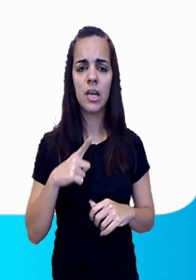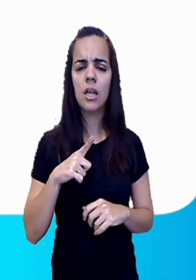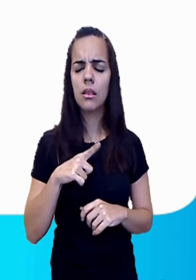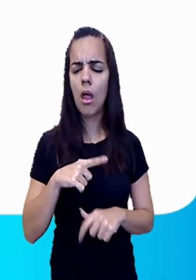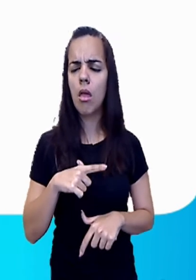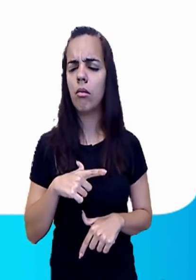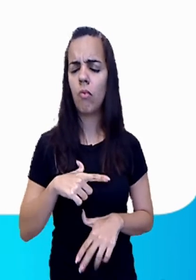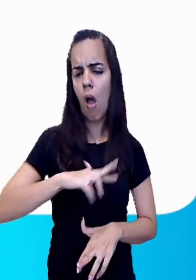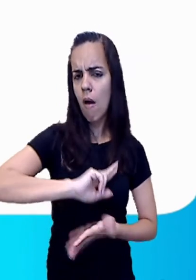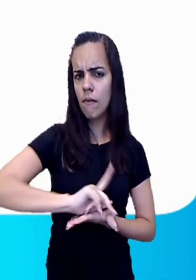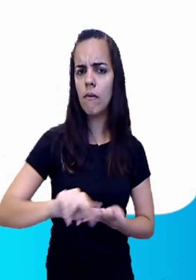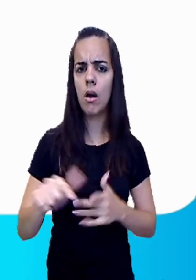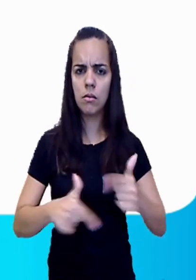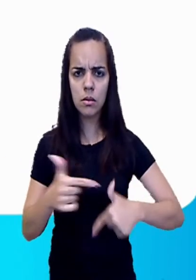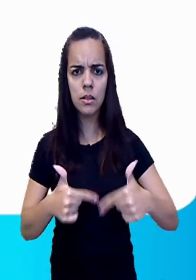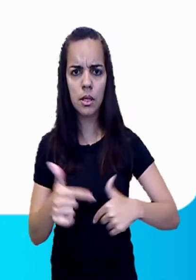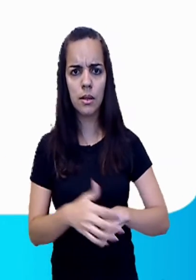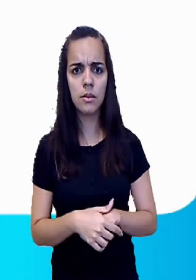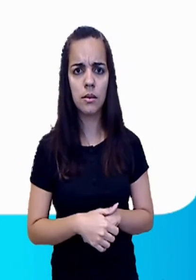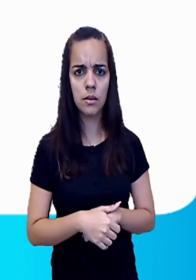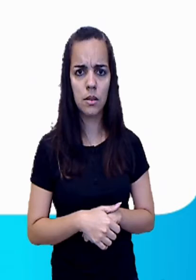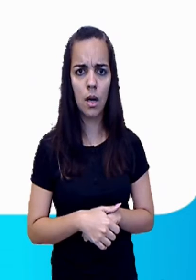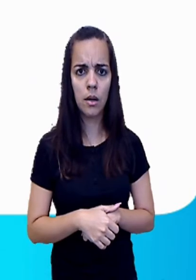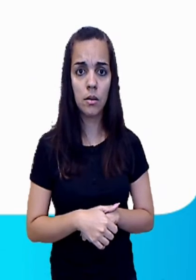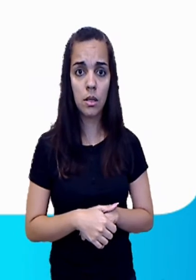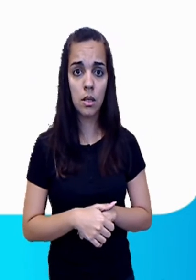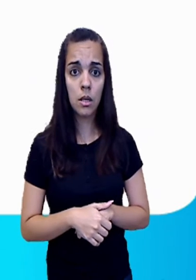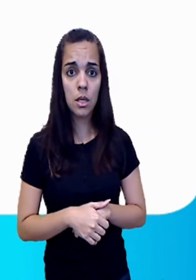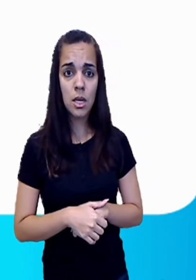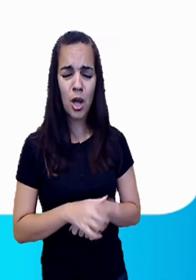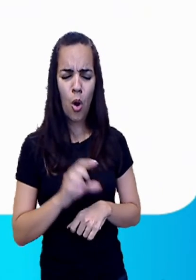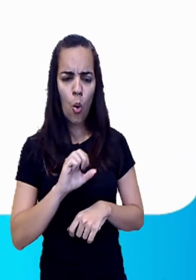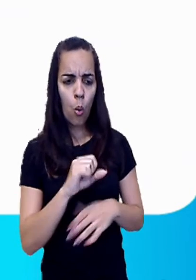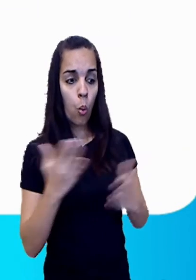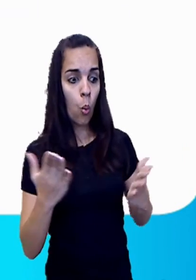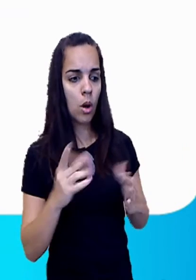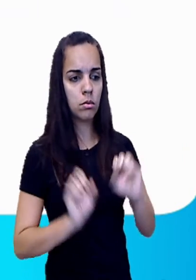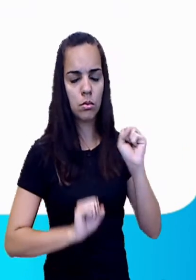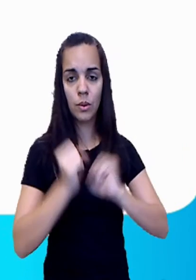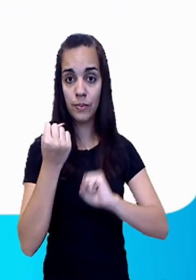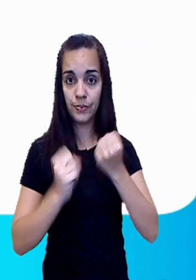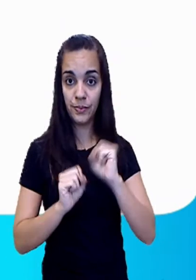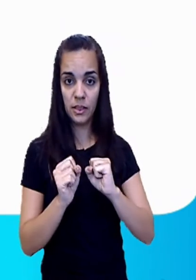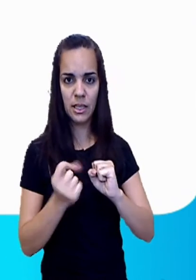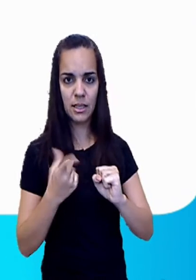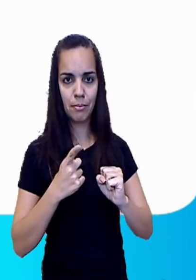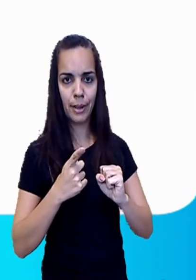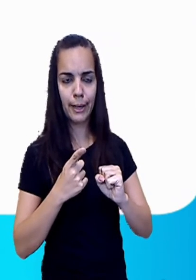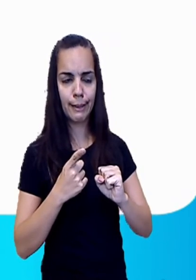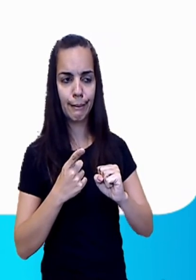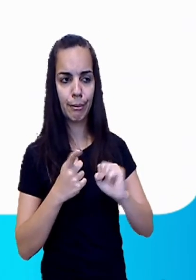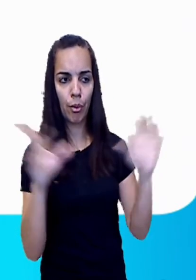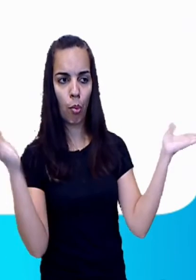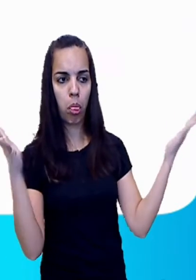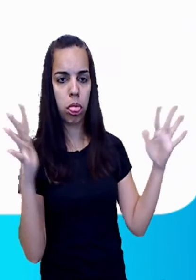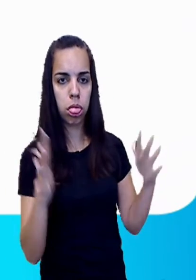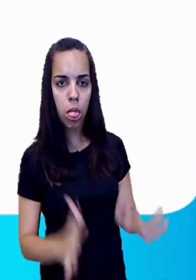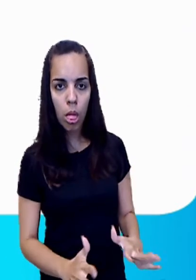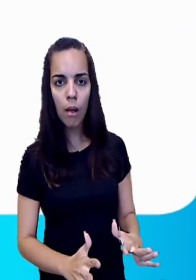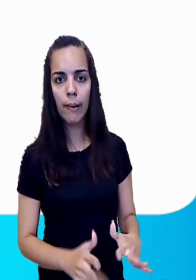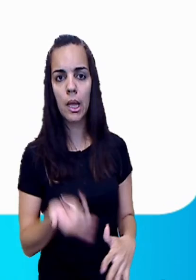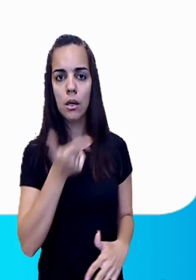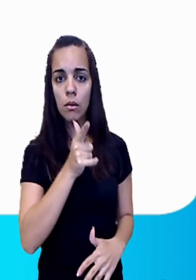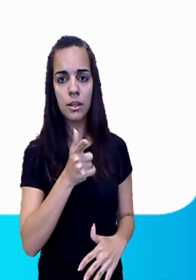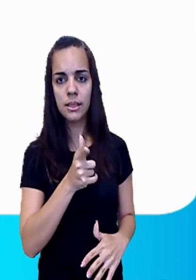empregos. Quando esse lugar se esgota, essa empresa abandona esse lugar e vai para outro totalmente